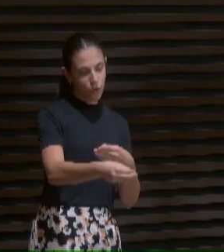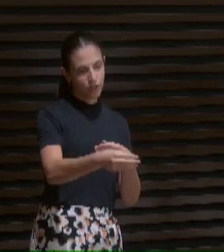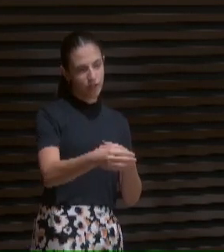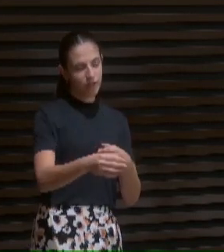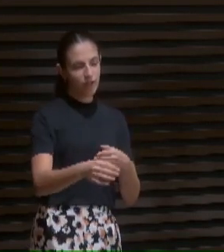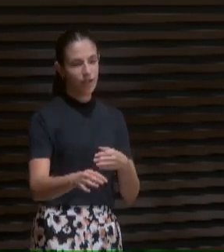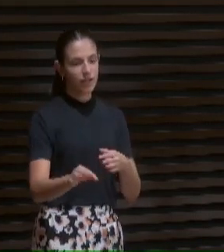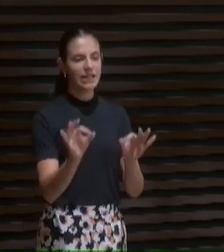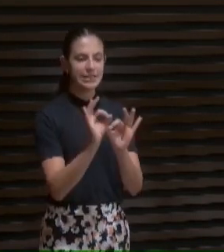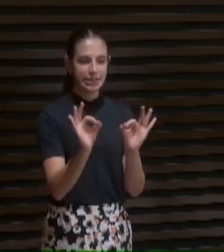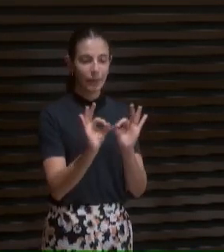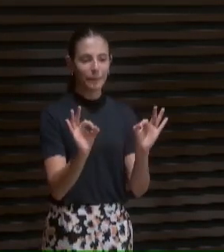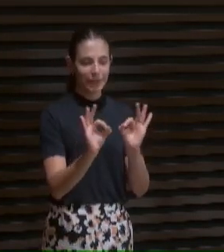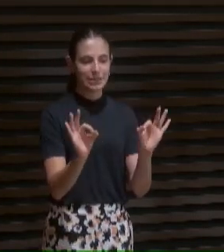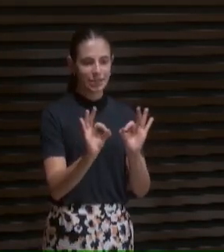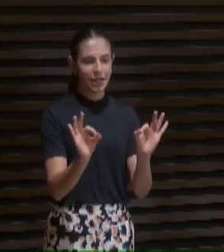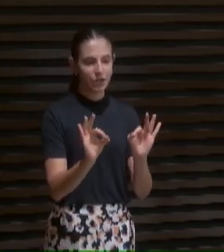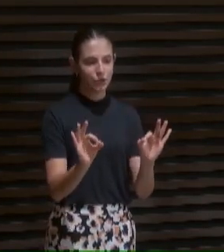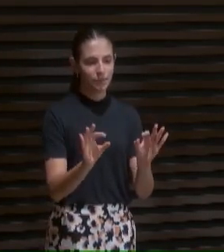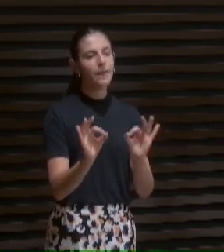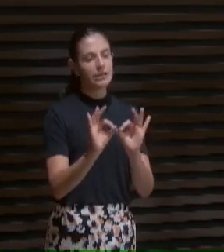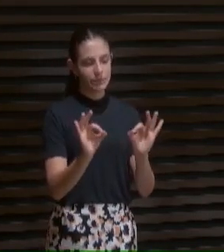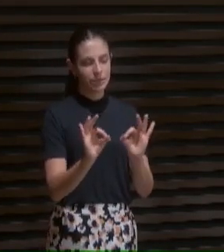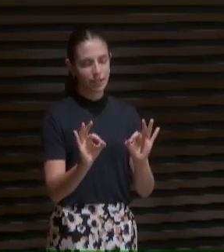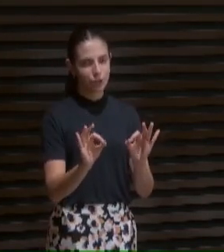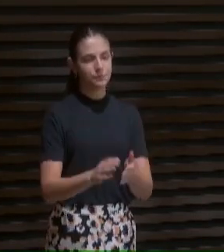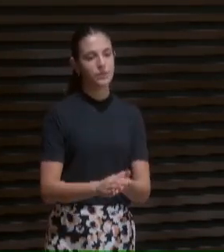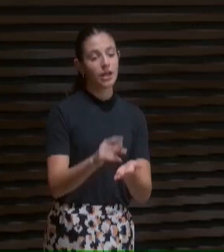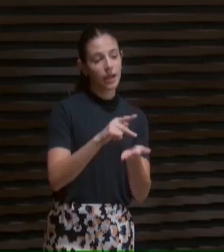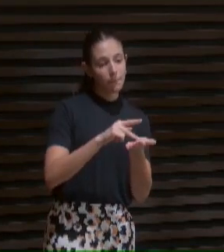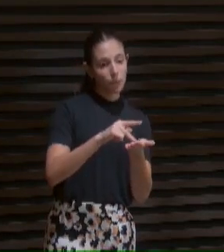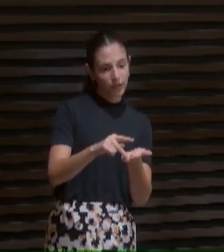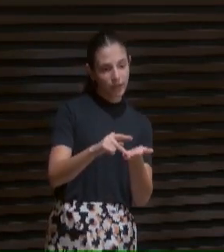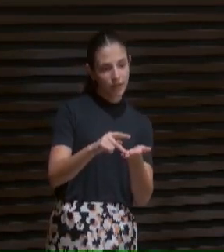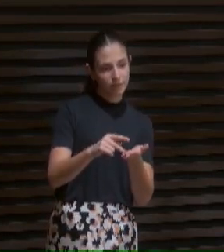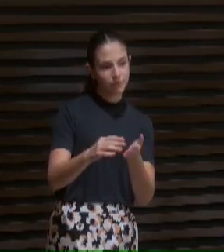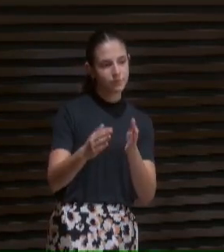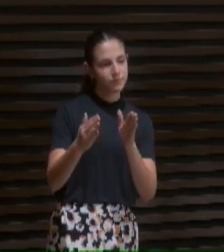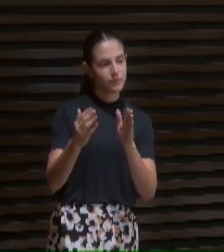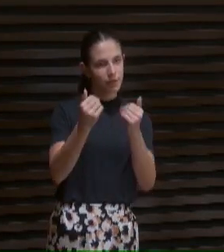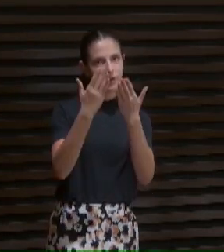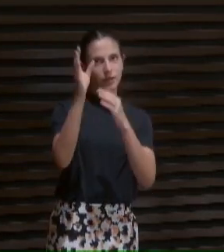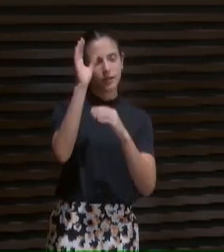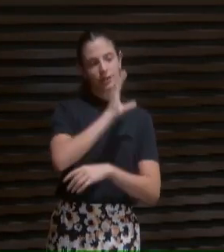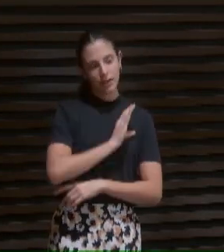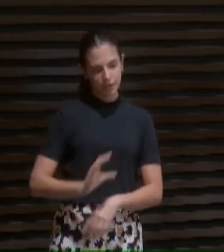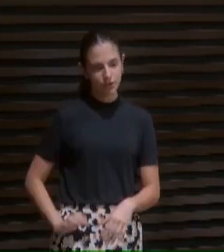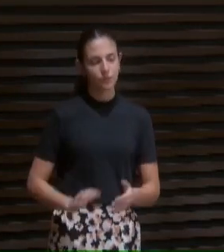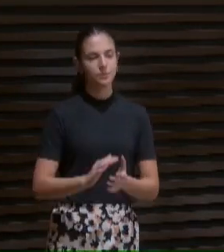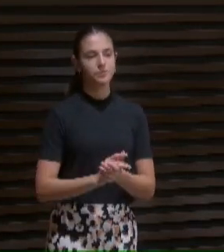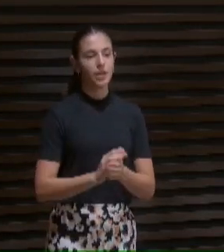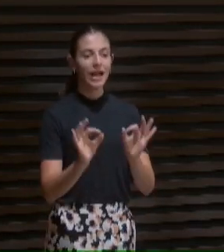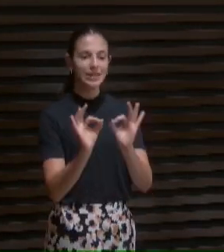simplicidade e pureza devidas a Cristo. Simplicidade é aquilo que não